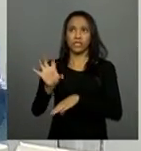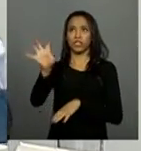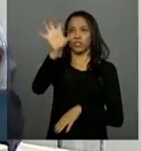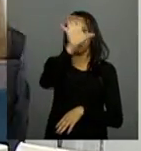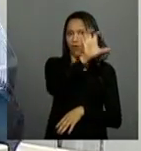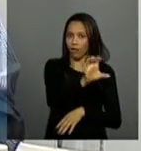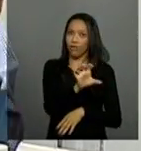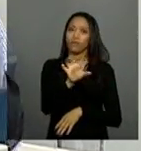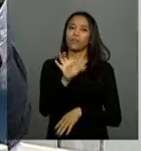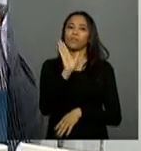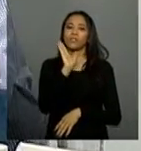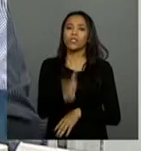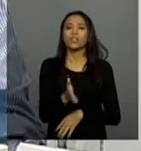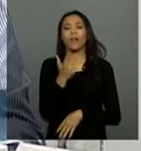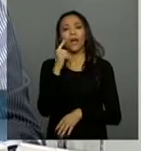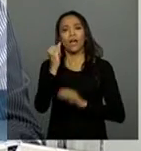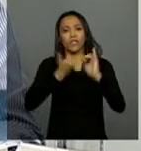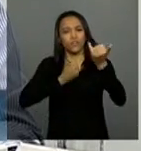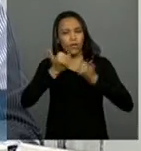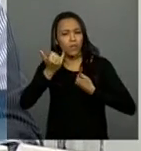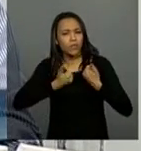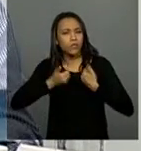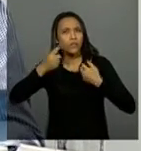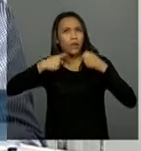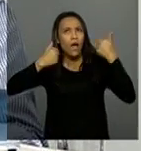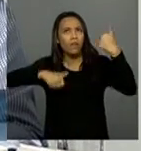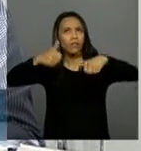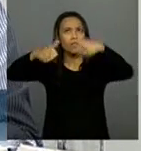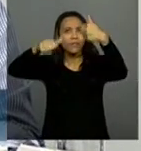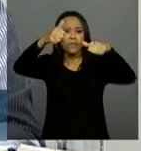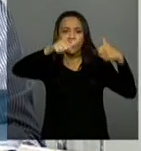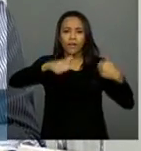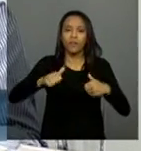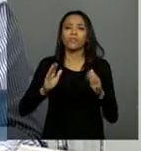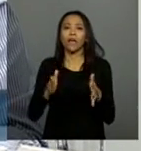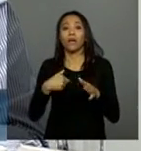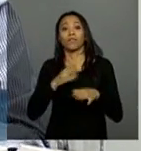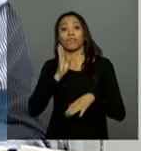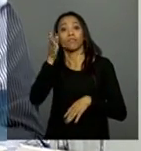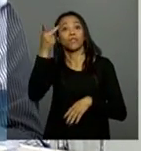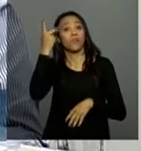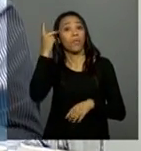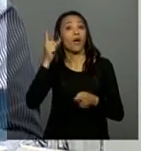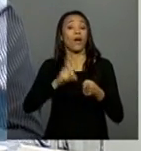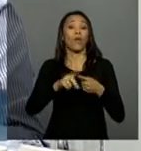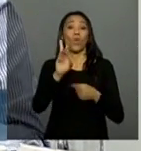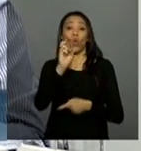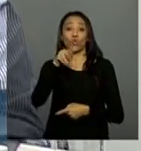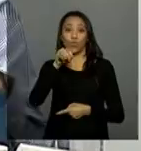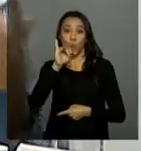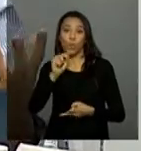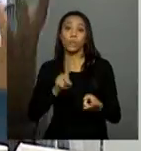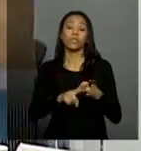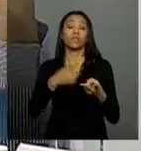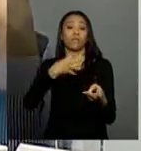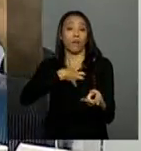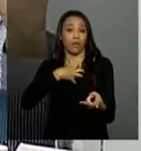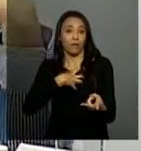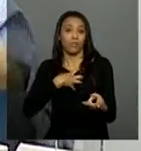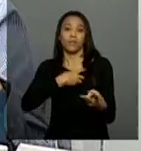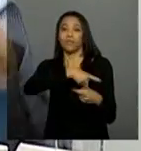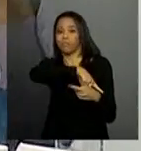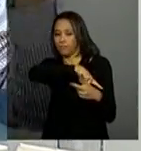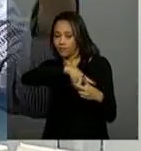Santo está subindo, que o dado já foi checado e está vindo para a base nacional. Então, vem Pará, subiu essa semana São Paulo, Rondônia, Bahia, as áreas todas, quem